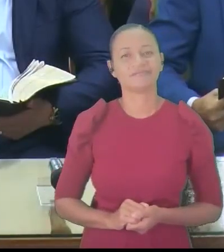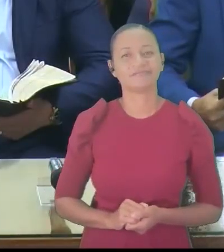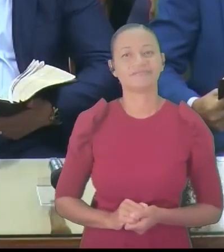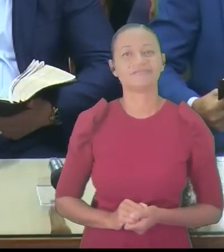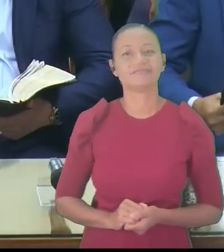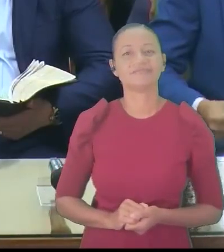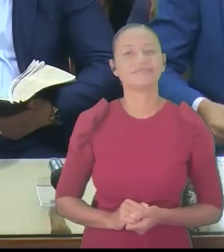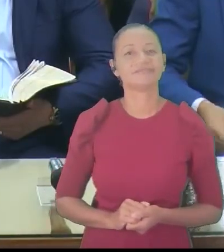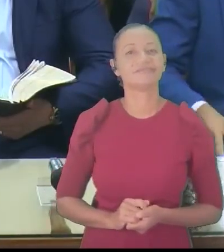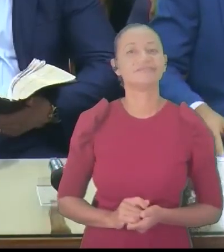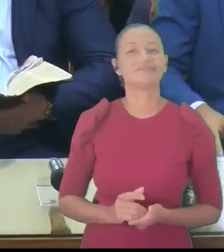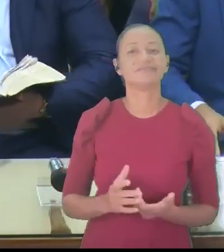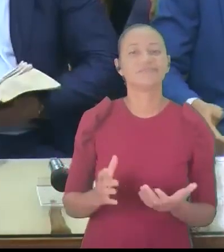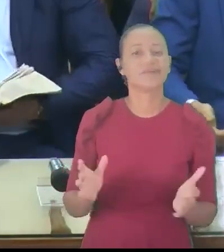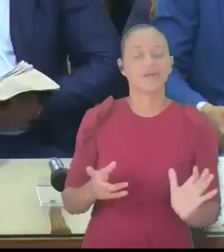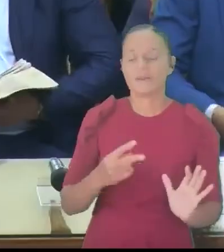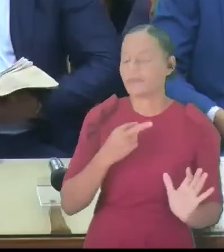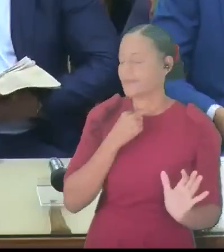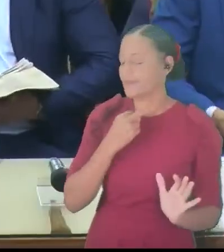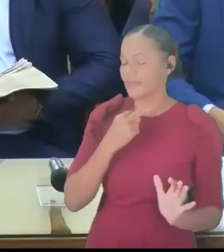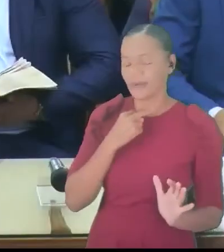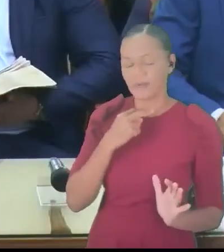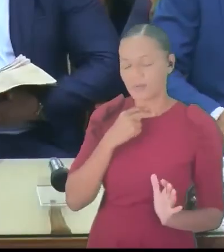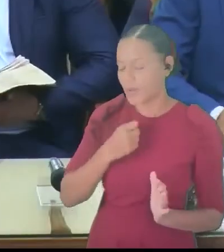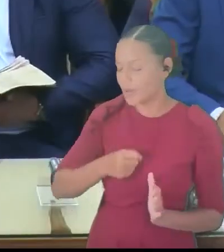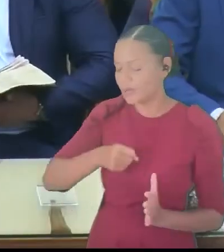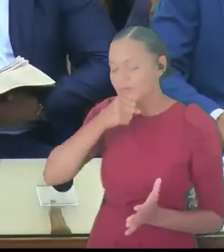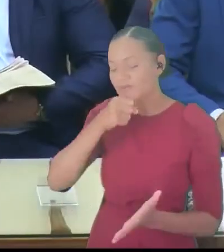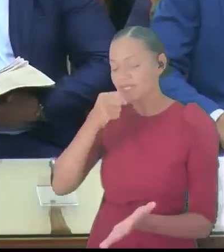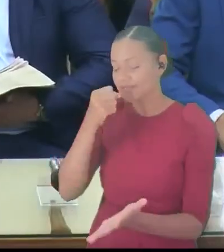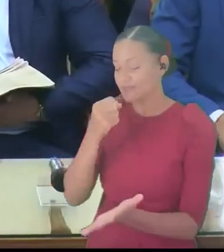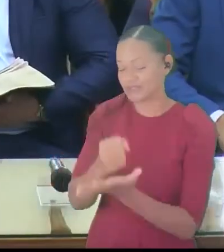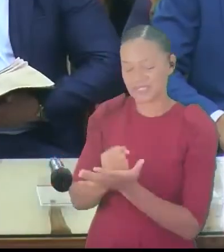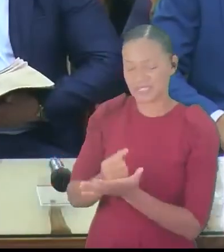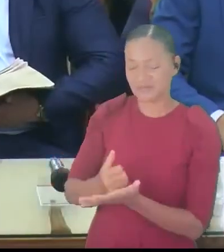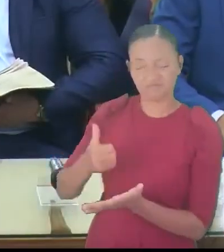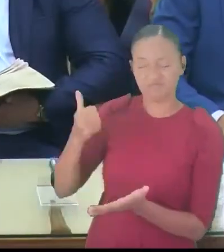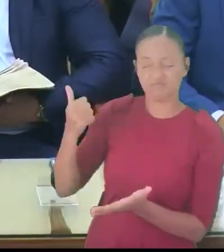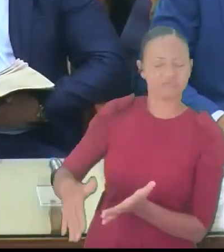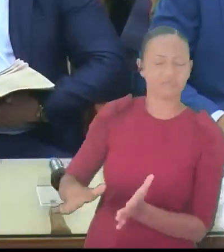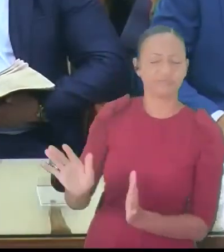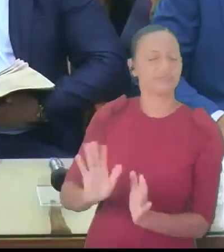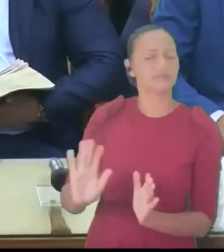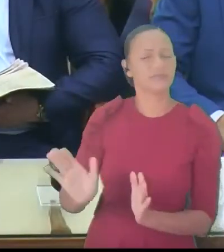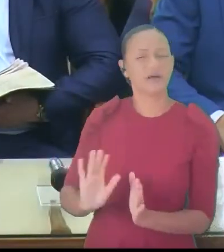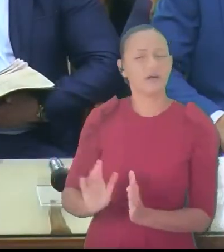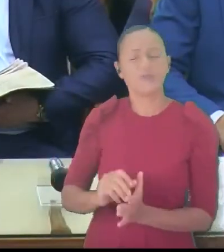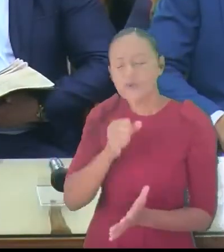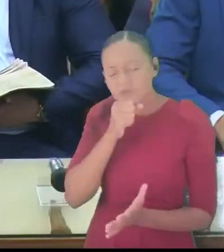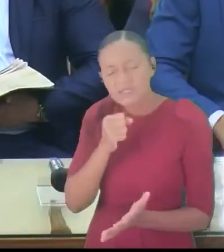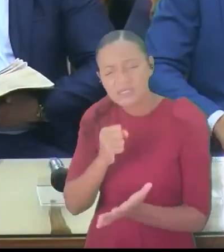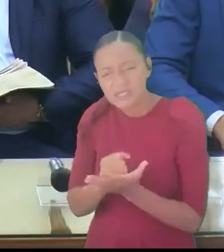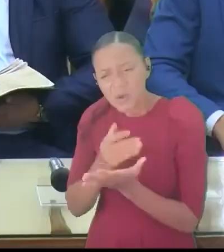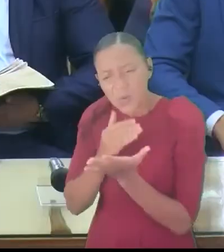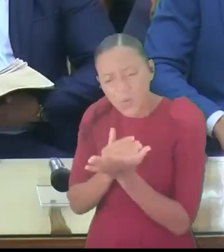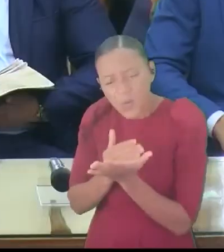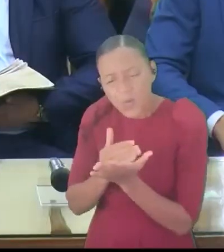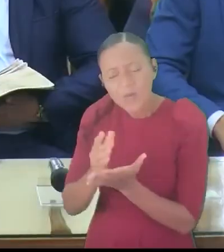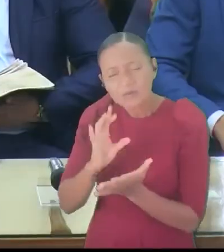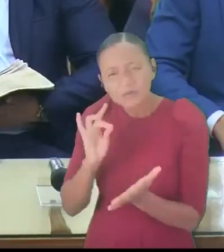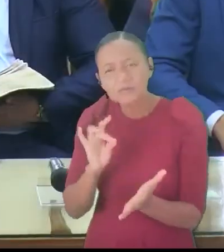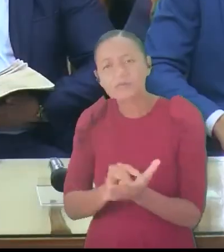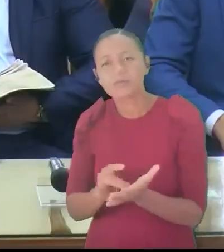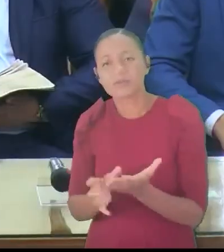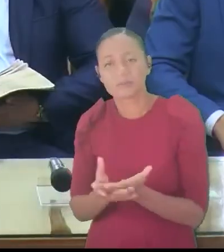Não se pode jogar o Antigo Testamento na lata do lixo, porque o Antigo Testamento eram sombras da realidade. É por isso que João